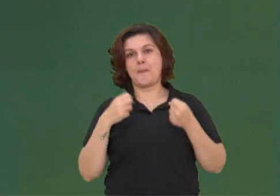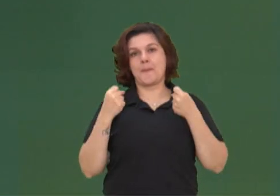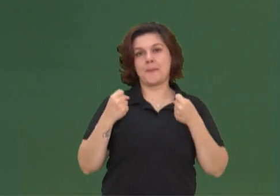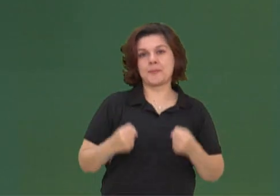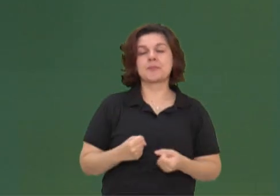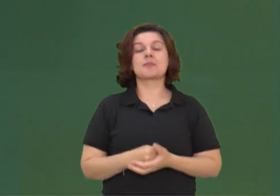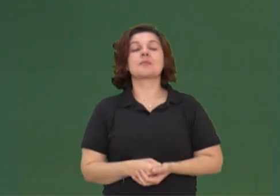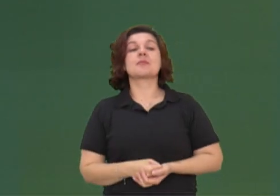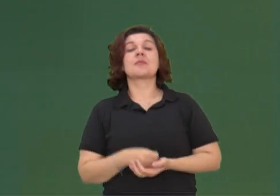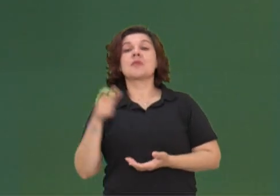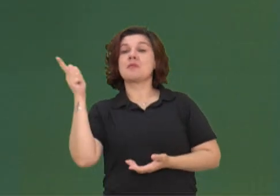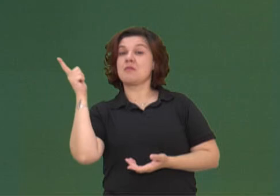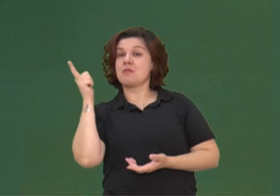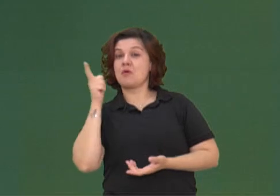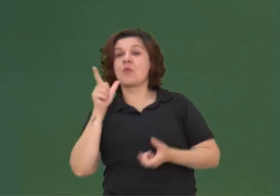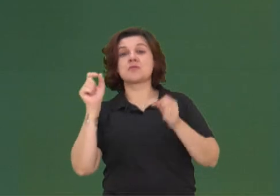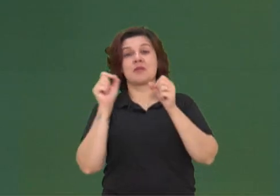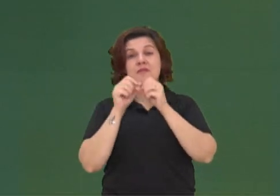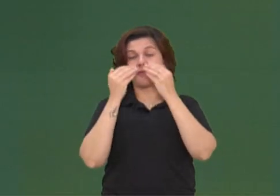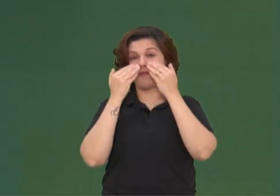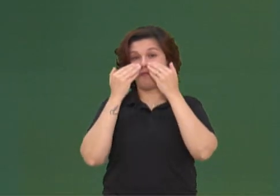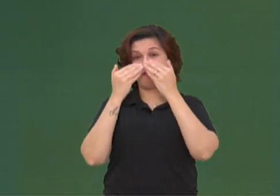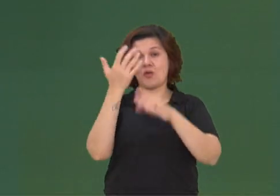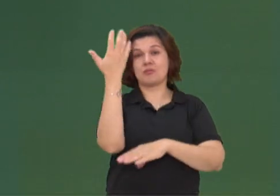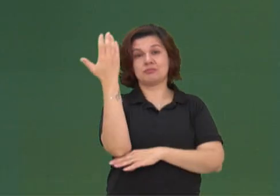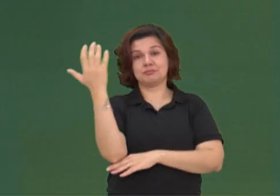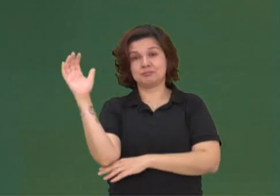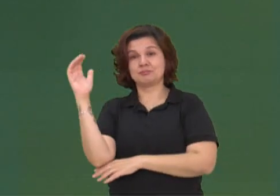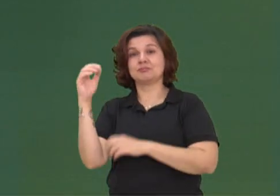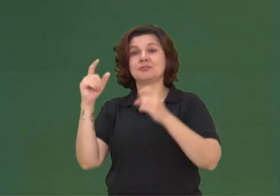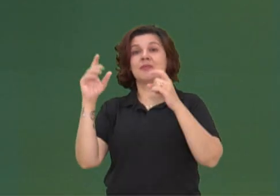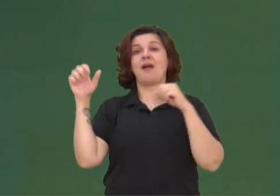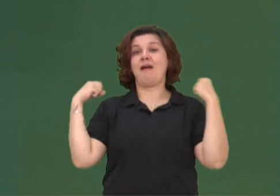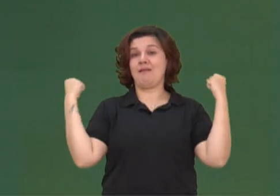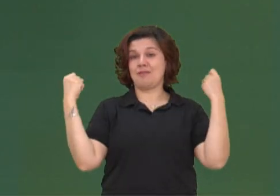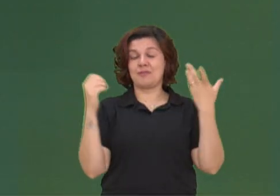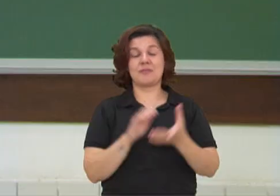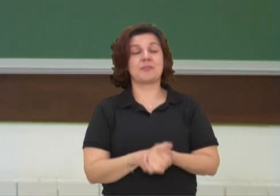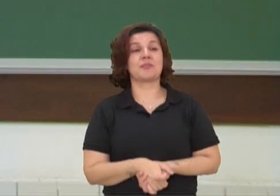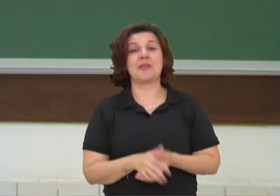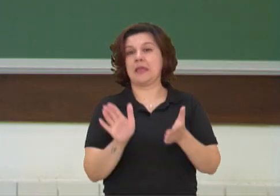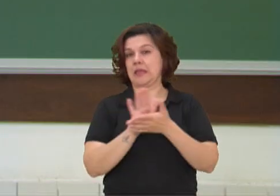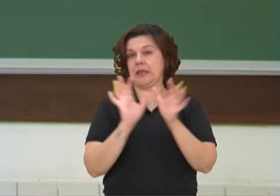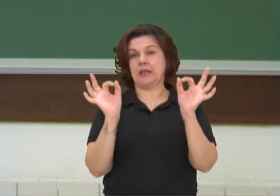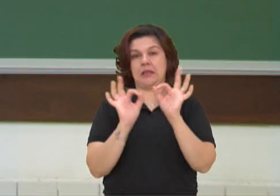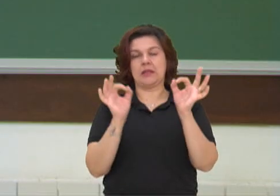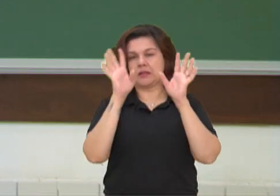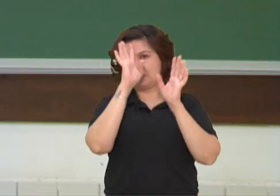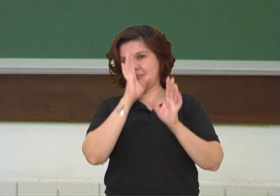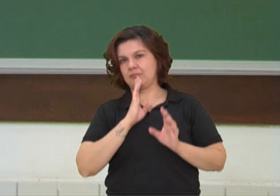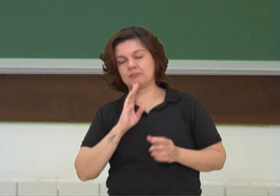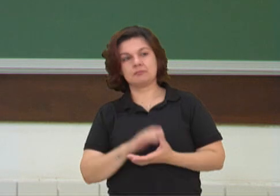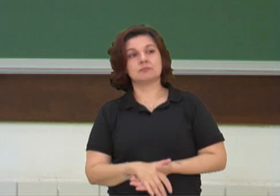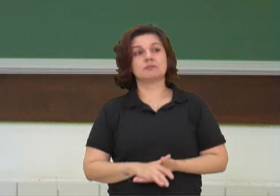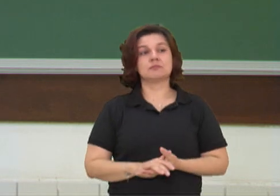que você consegue fazer isso em academias ao ar livre, sem gastar ali um único centavo. Você vai só precisar